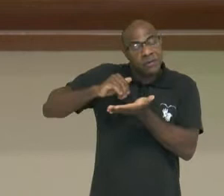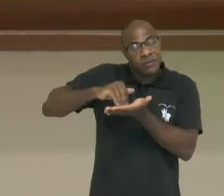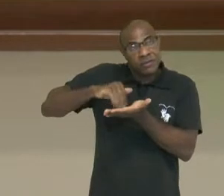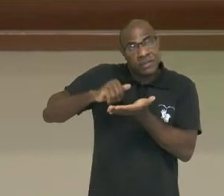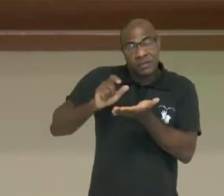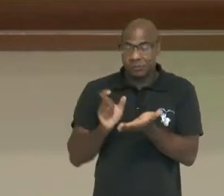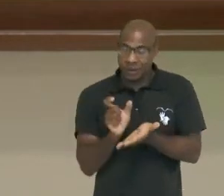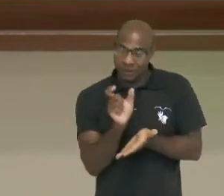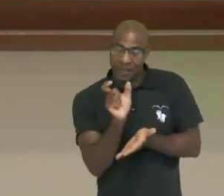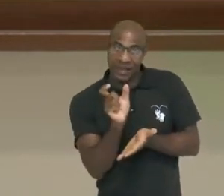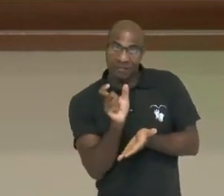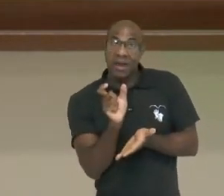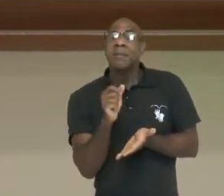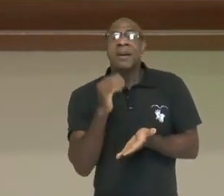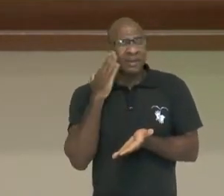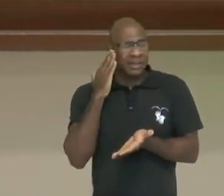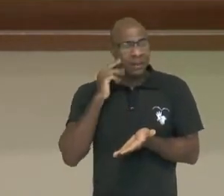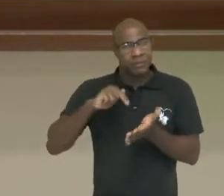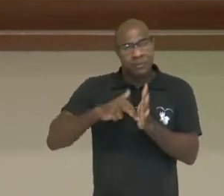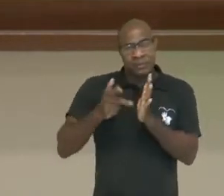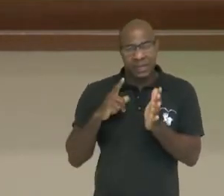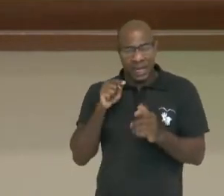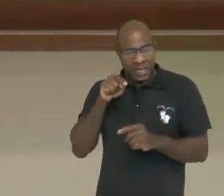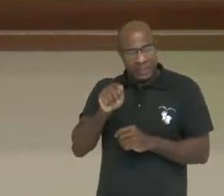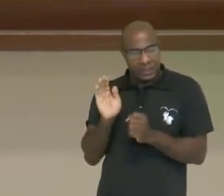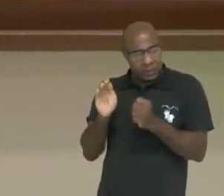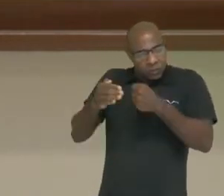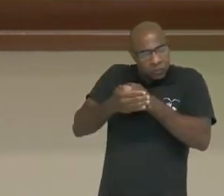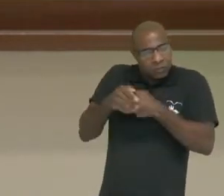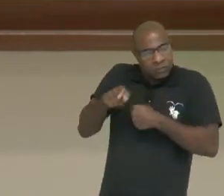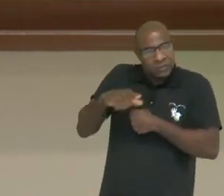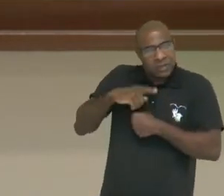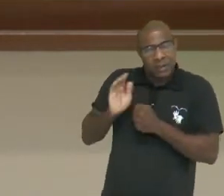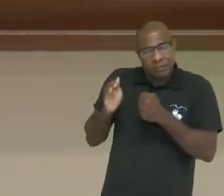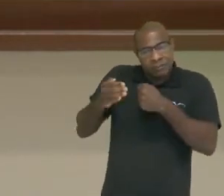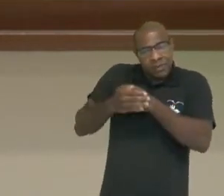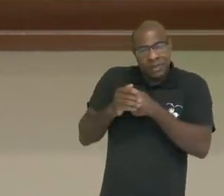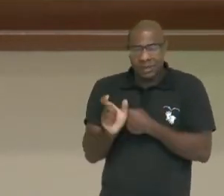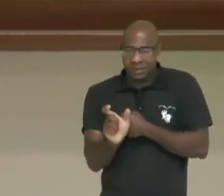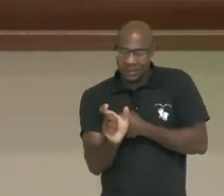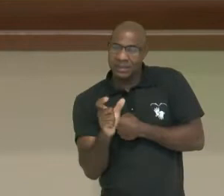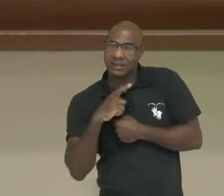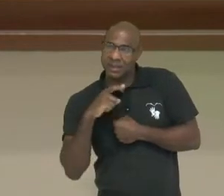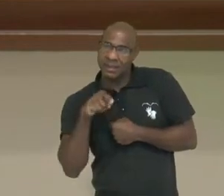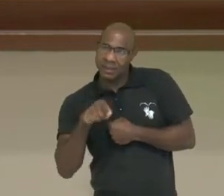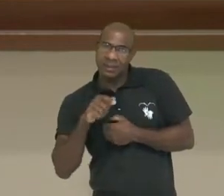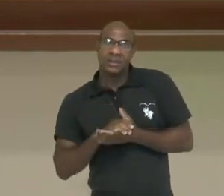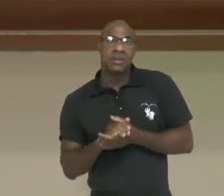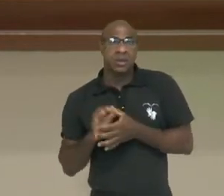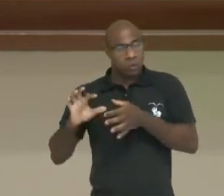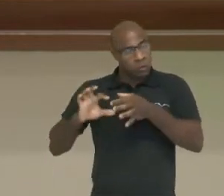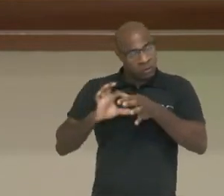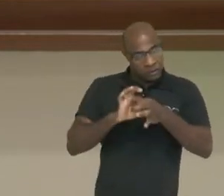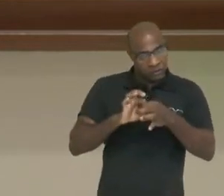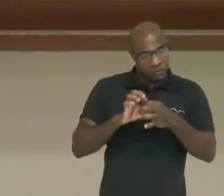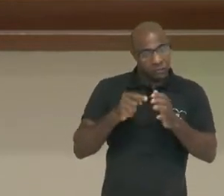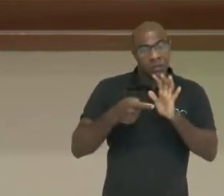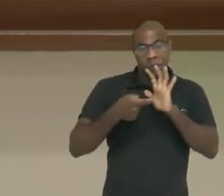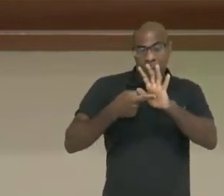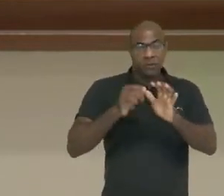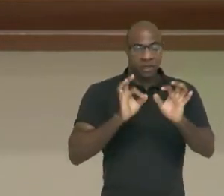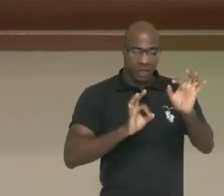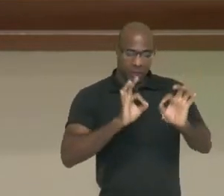retiro algo, mas que eu sei que ali está. O contexto me informa essa organização.